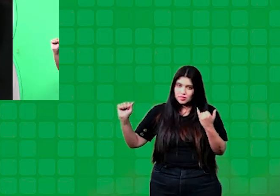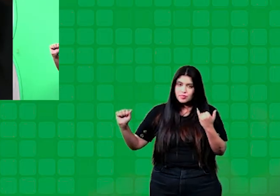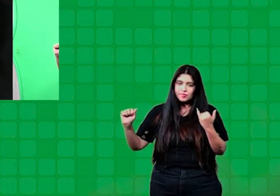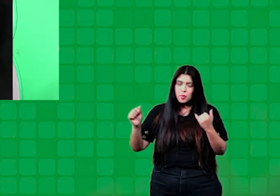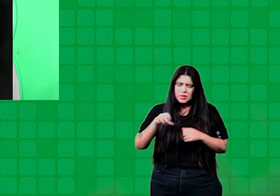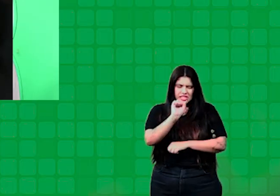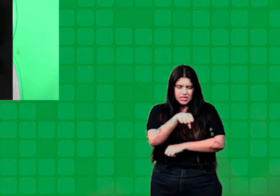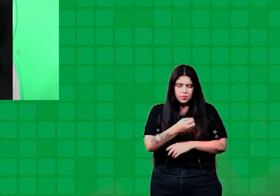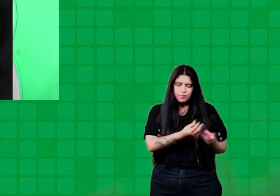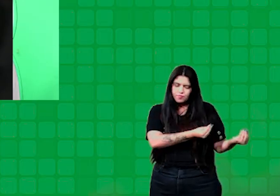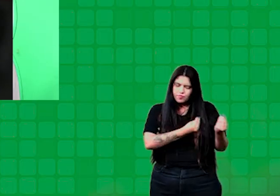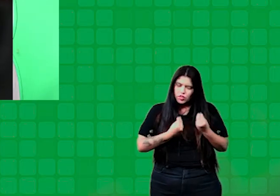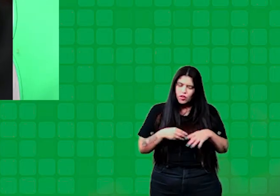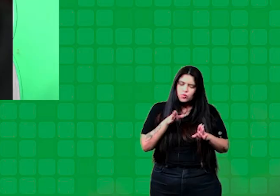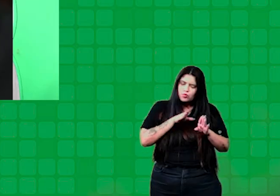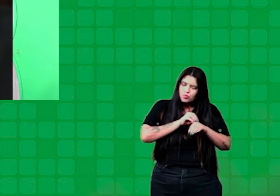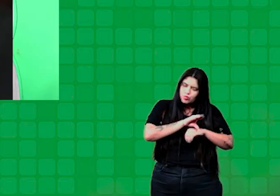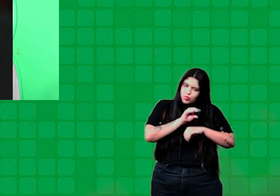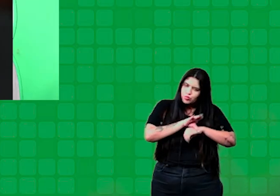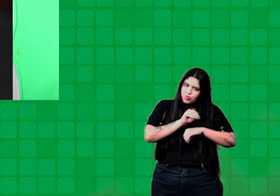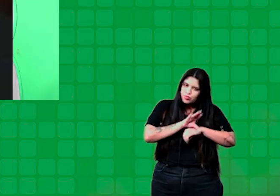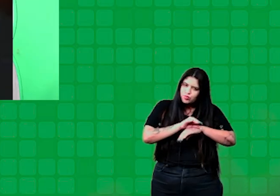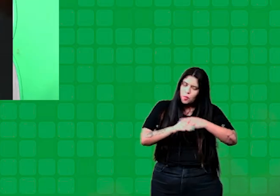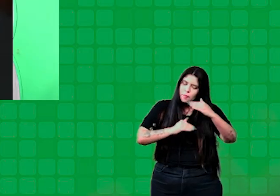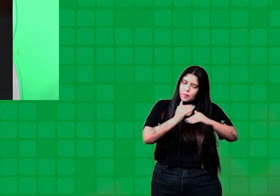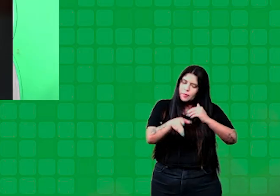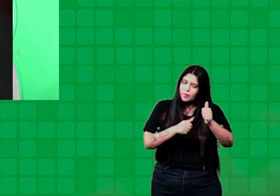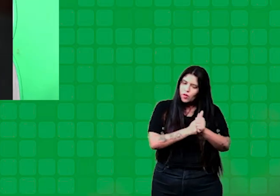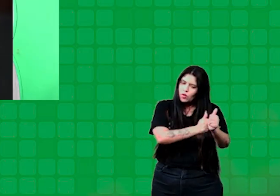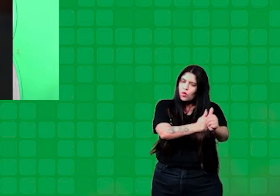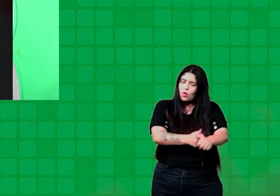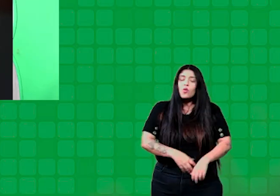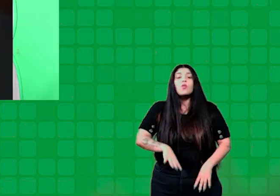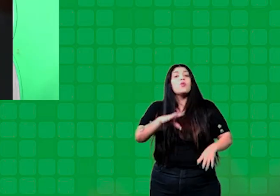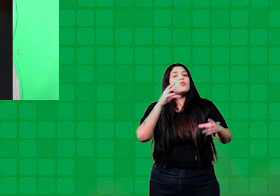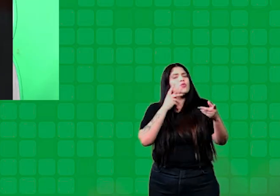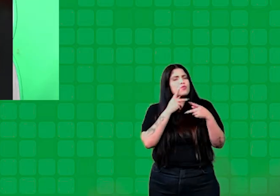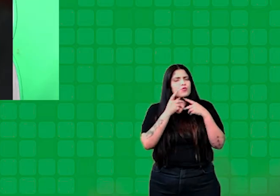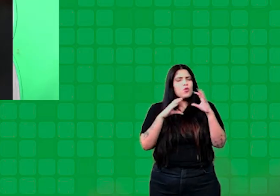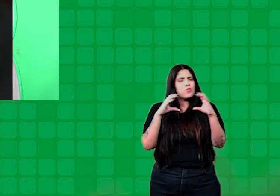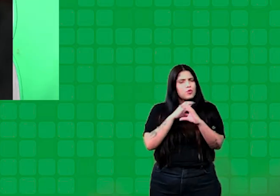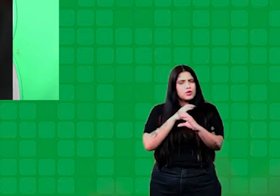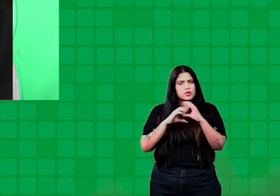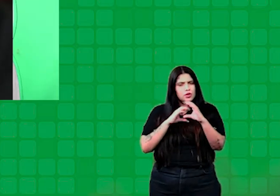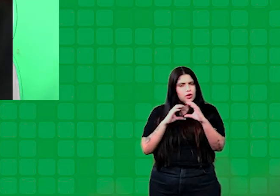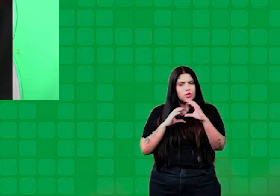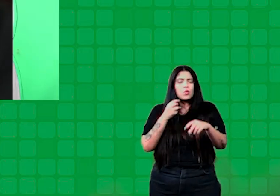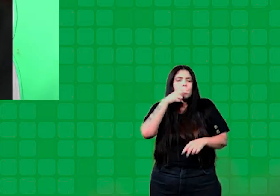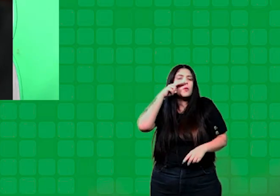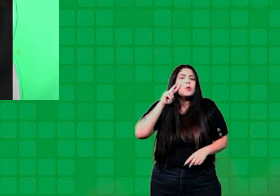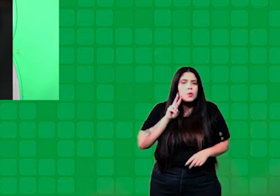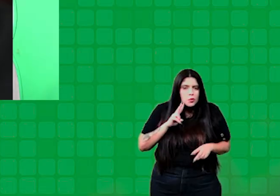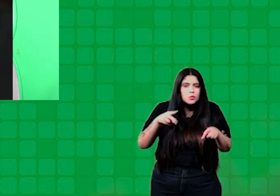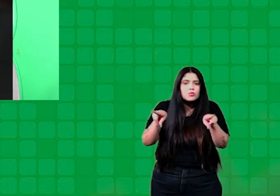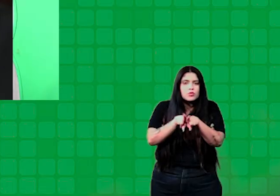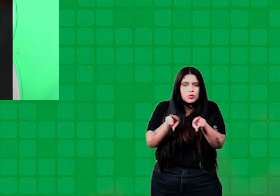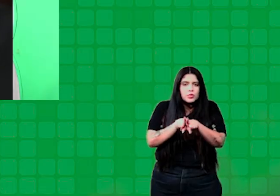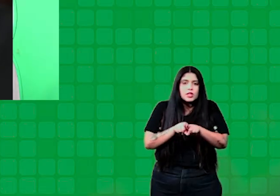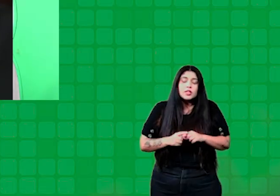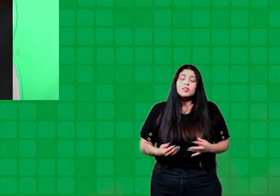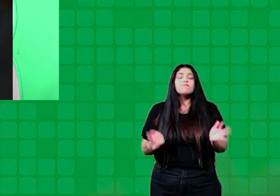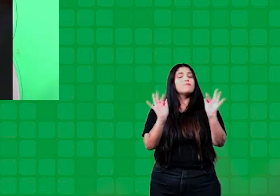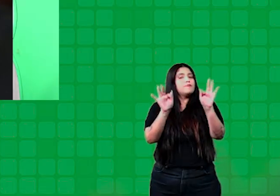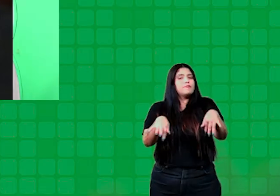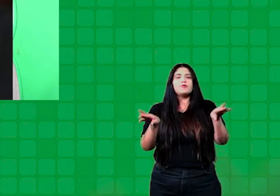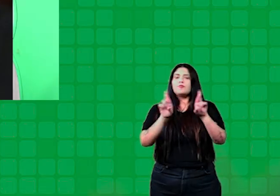levar essas sugestões à frente, vou conversar com Verusca também, e dessa forma a gente declara encerrada a